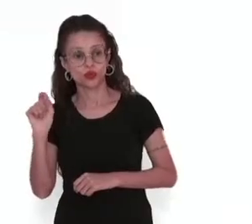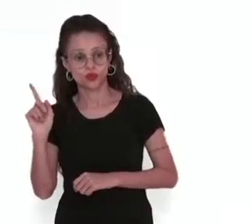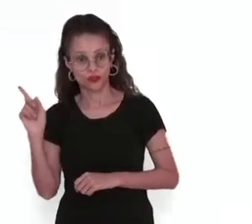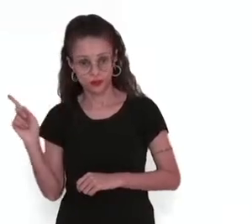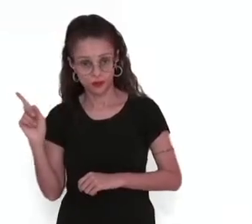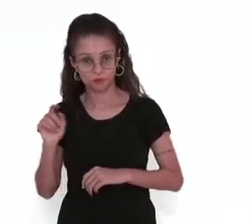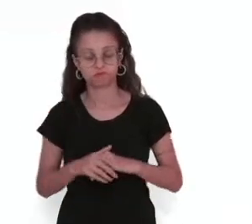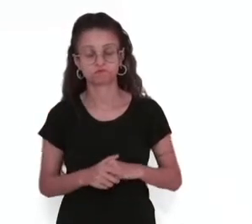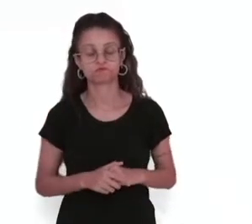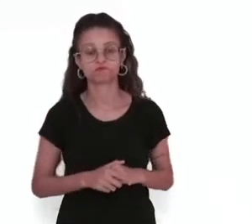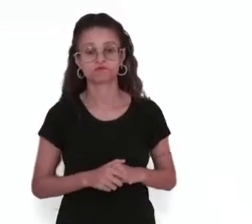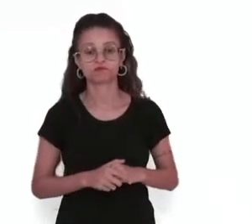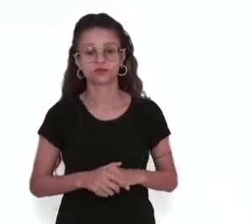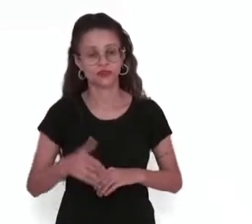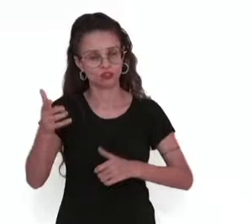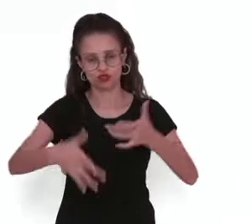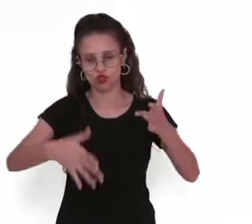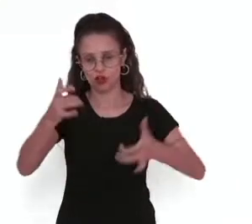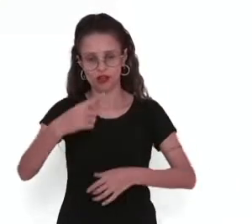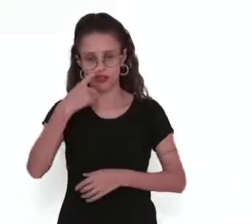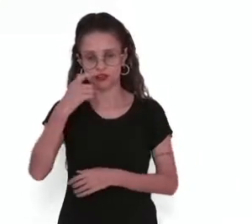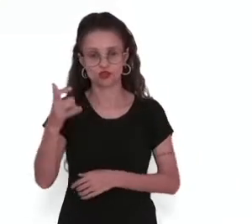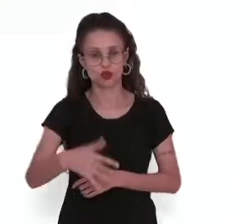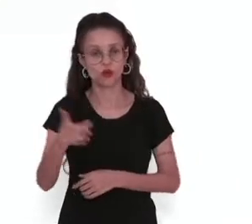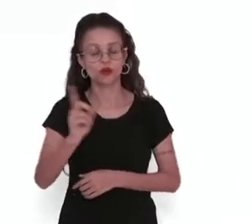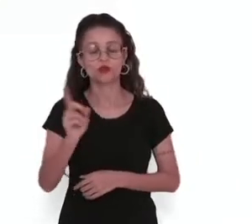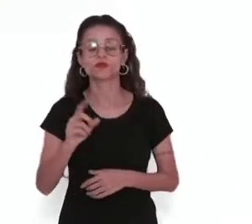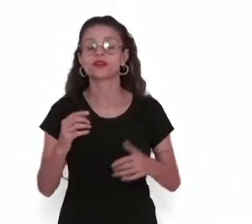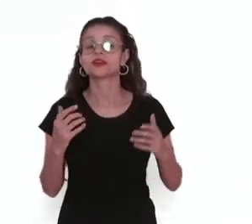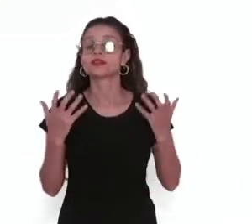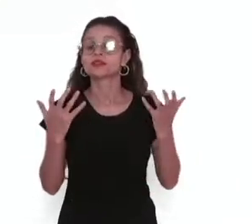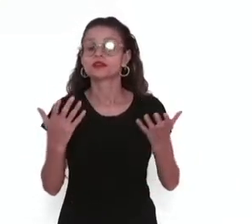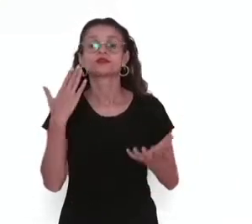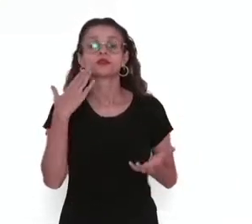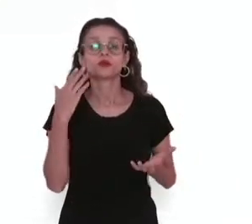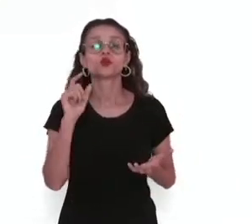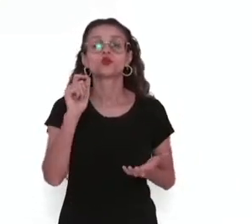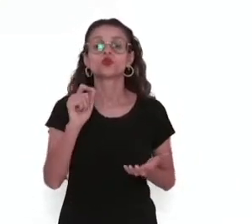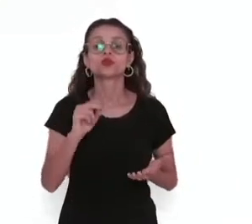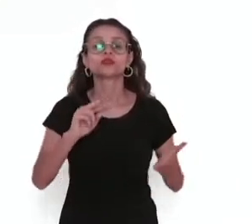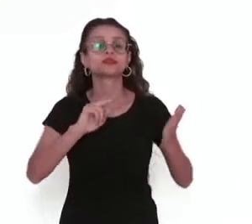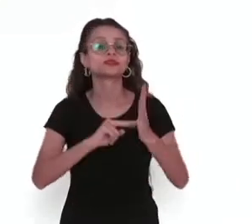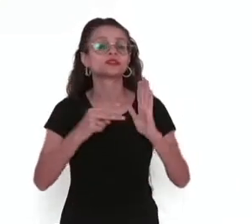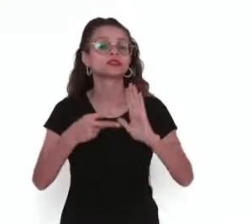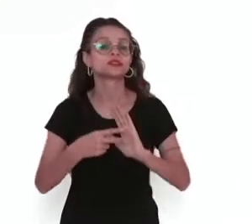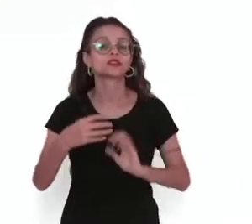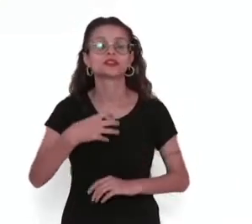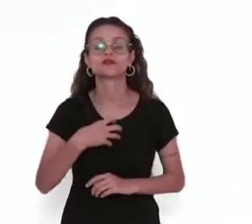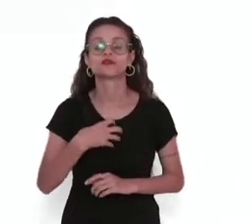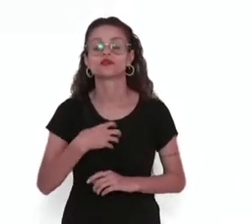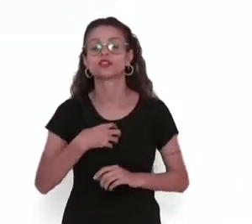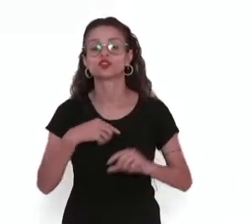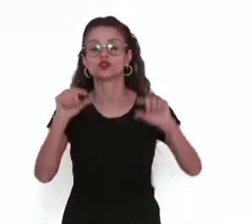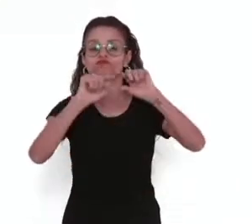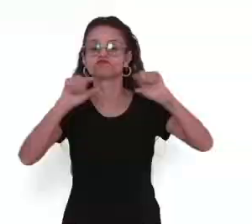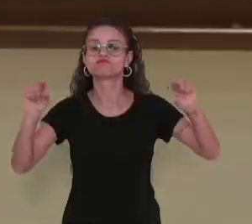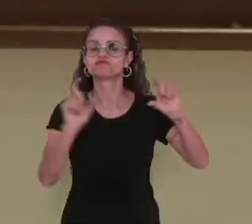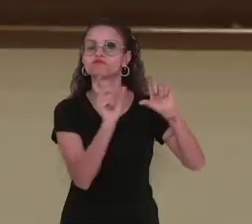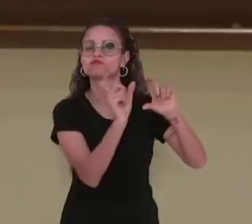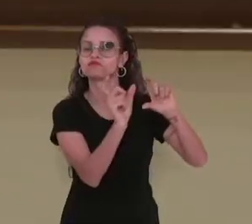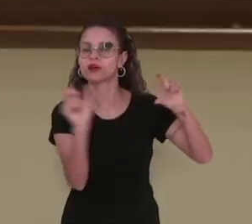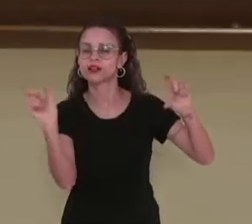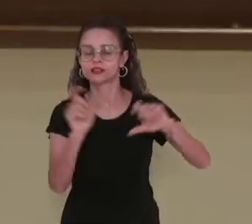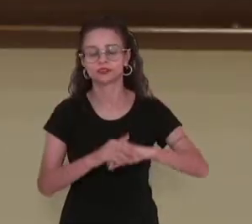faça sua parte, não jogue lixo nas ruas, eu quero saber qual é o efeito de sentido produzido pelo jogo de